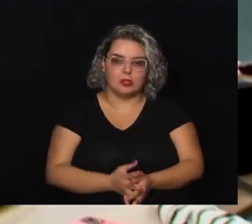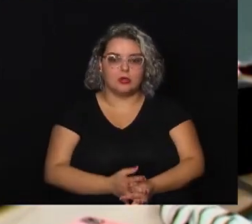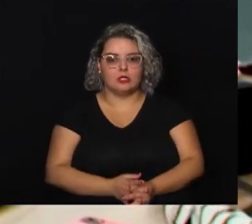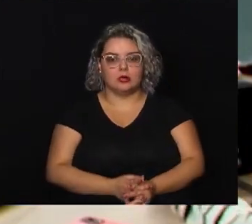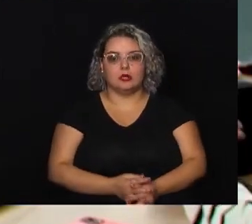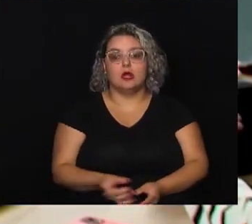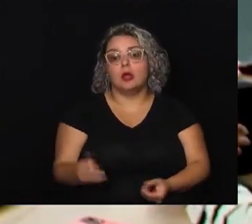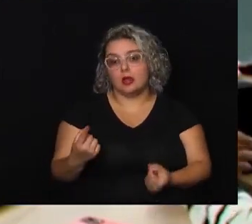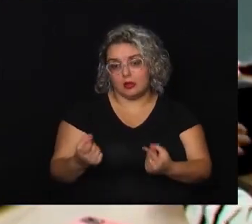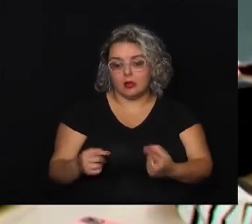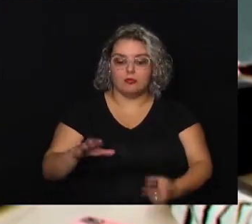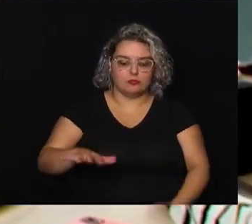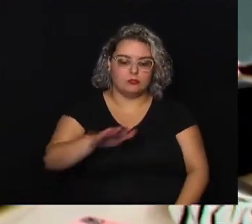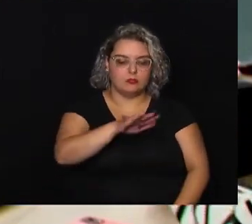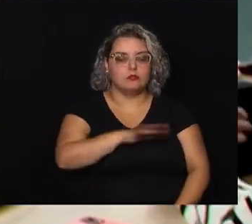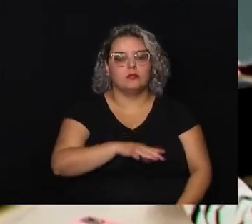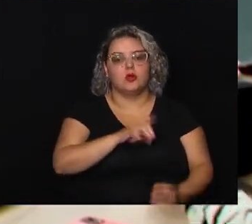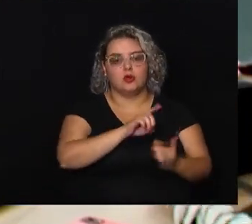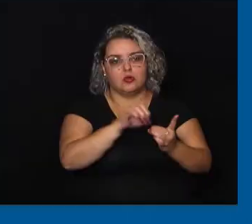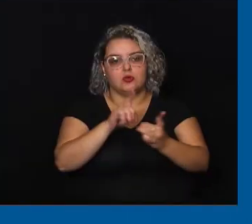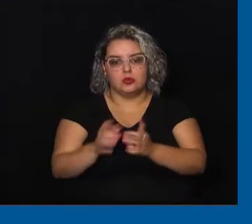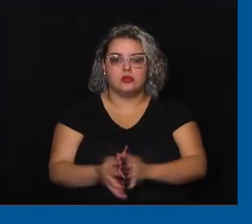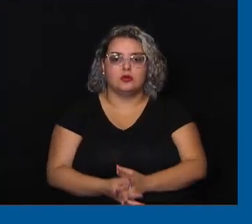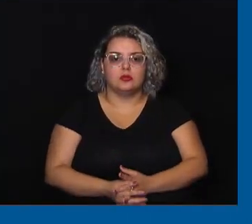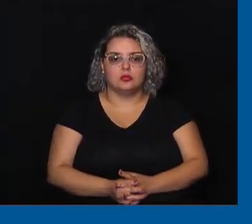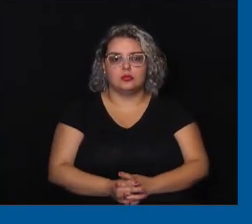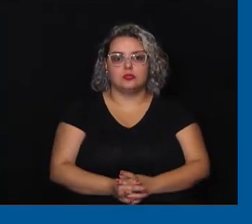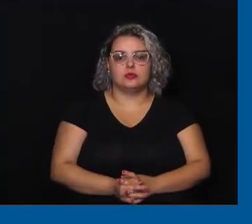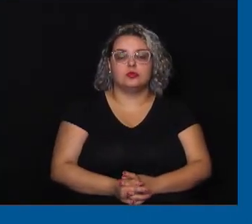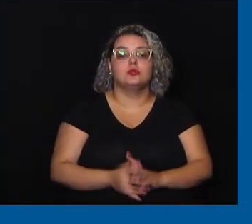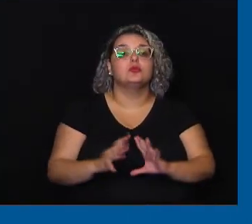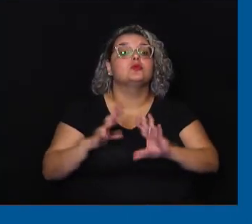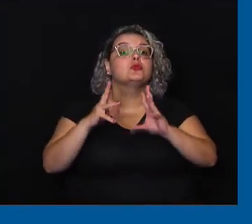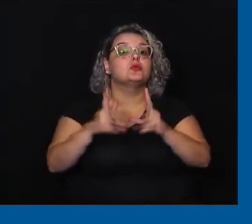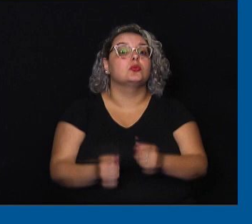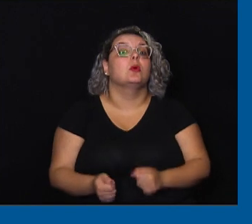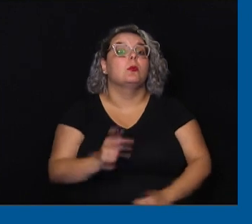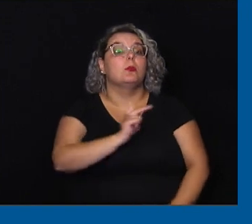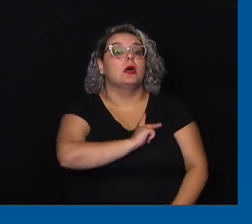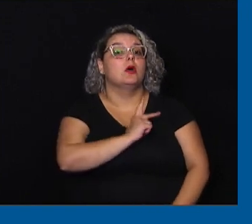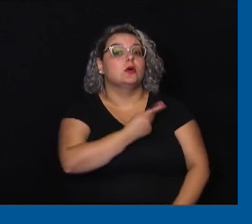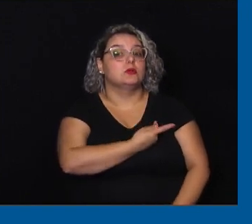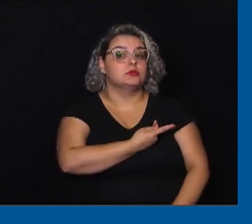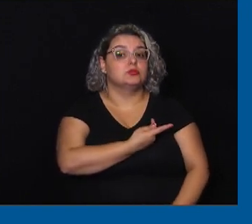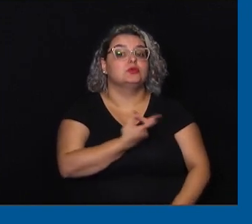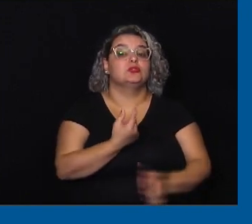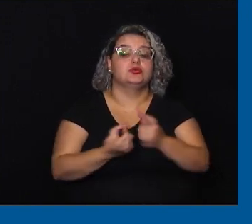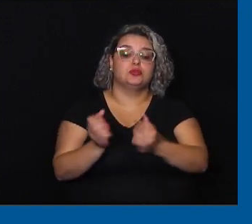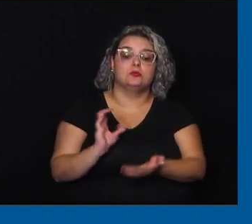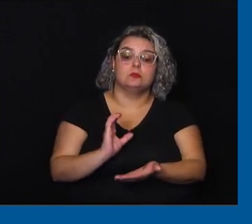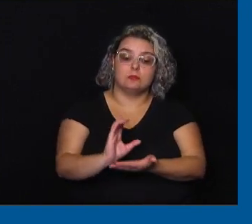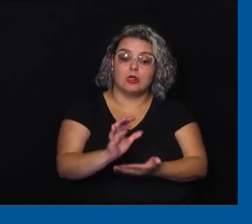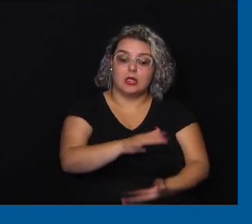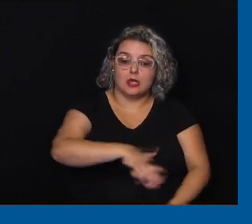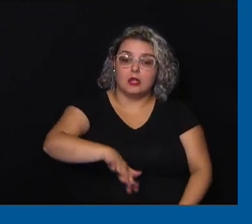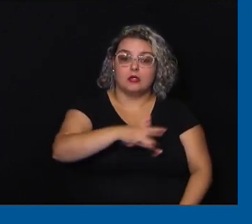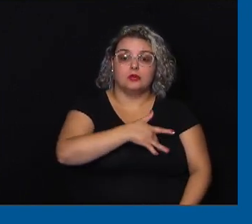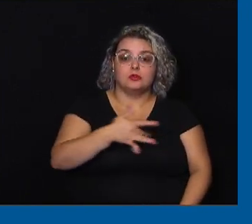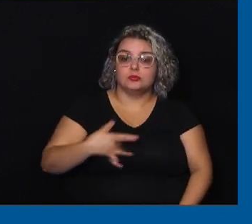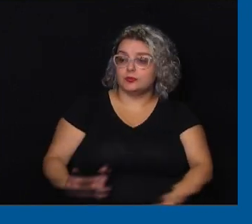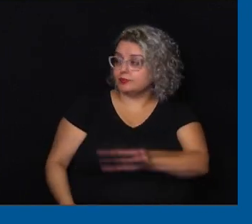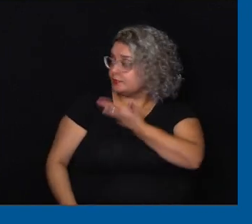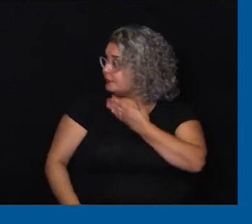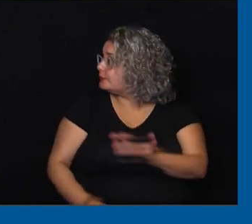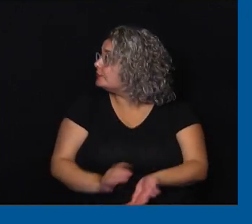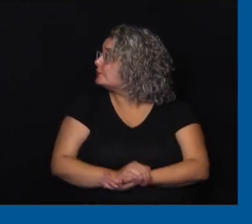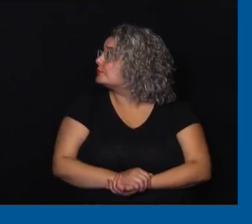algumas regiões foram contempladas com isso. No total, Paulo Haddad destinou para a área da saúde o valor de R$